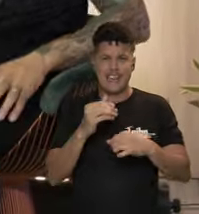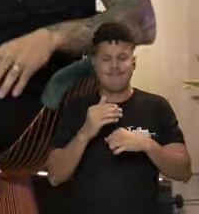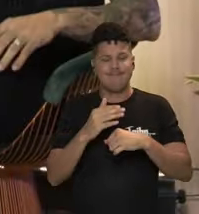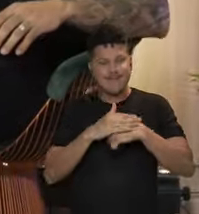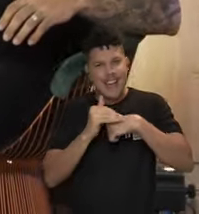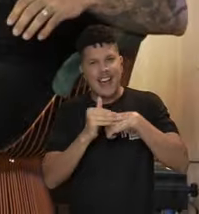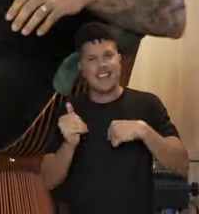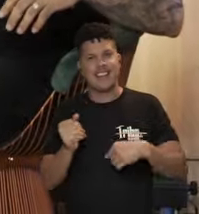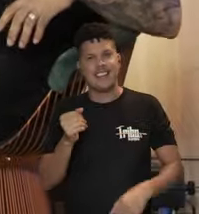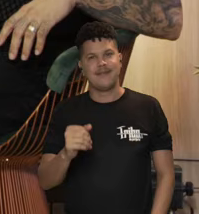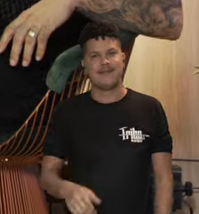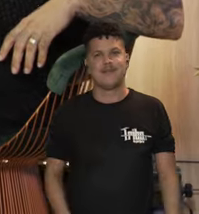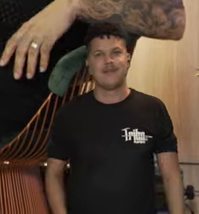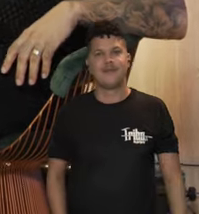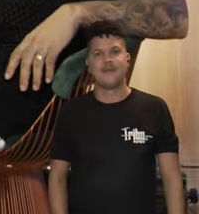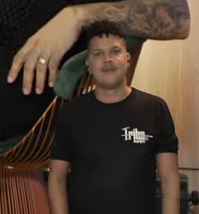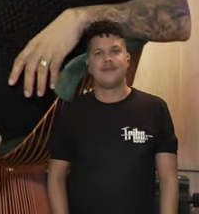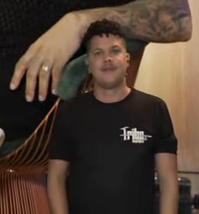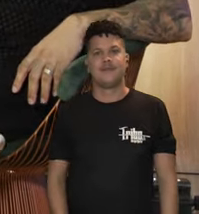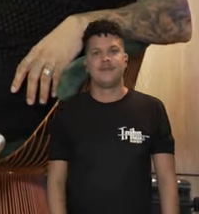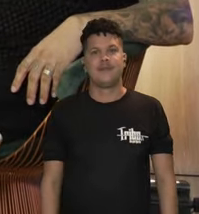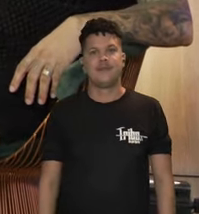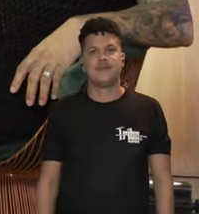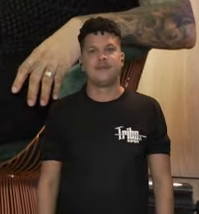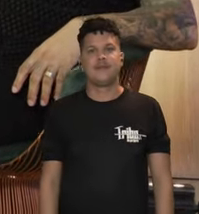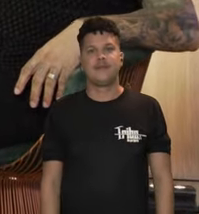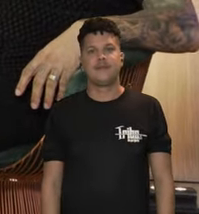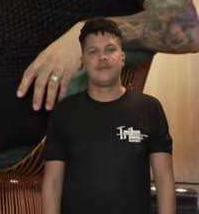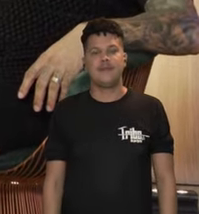Paulinho. Assim, ó.